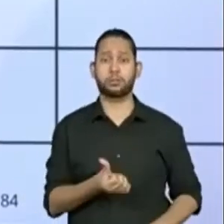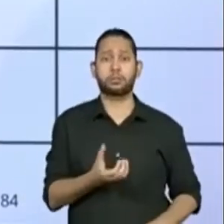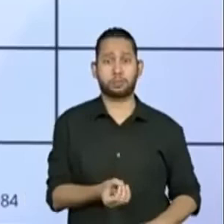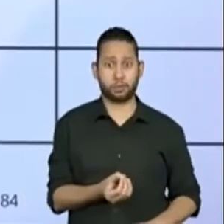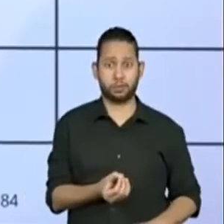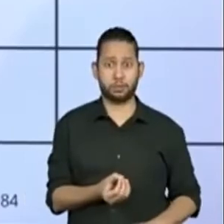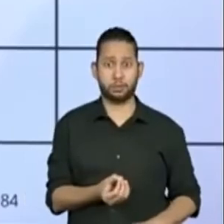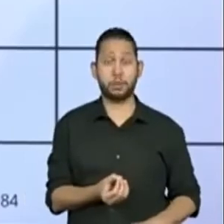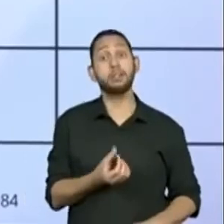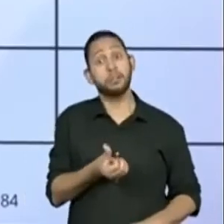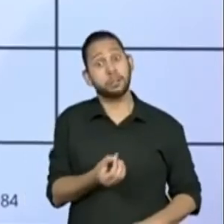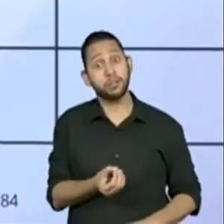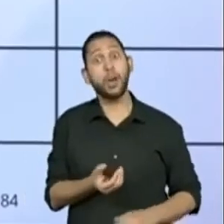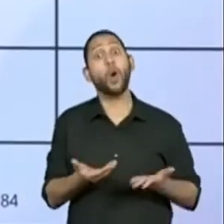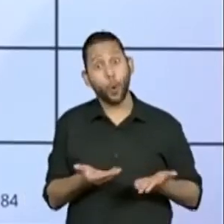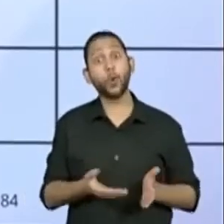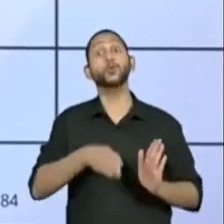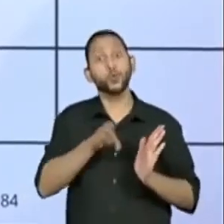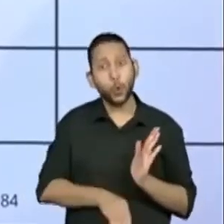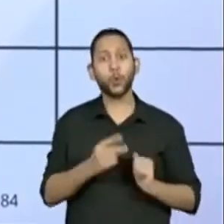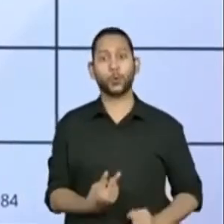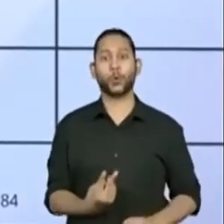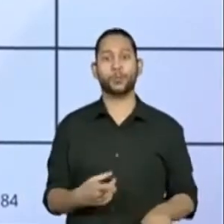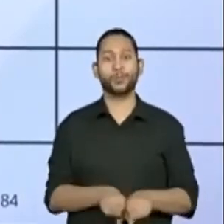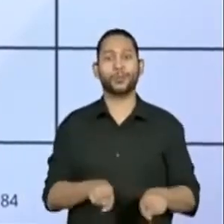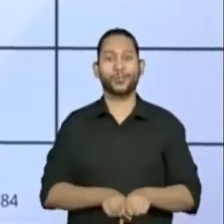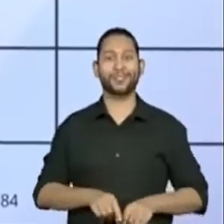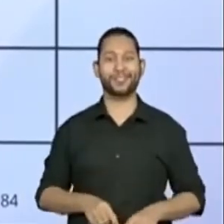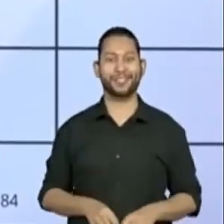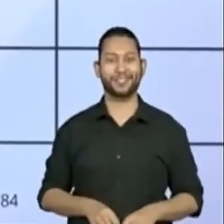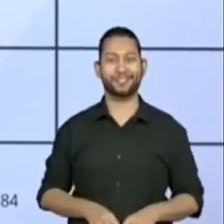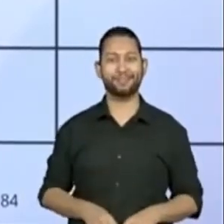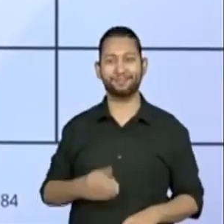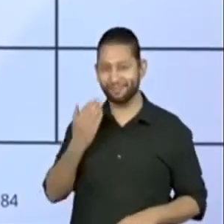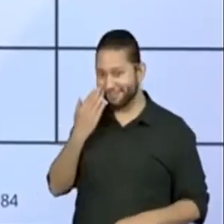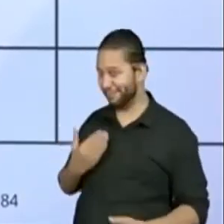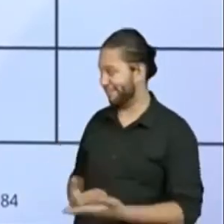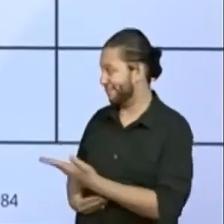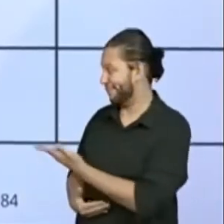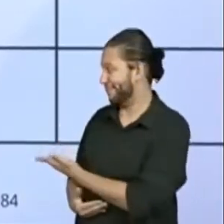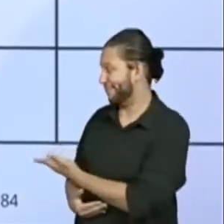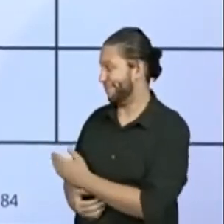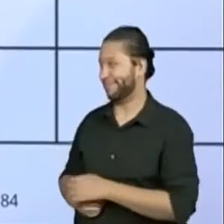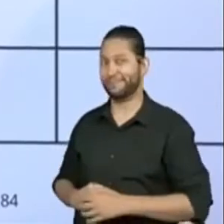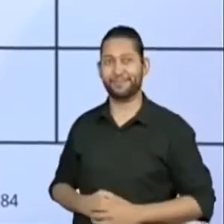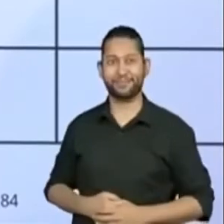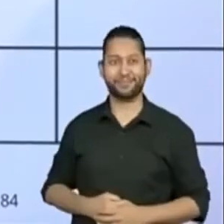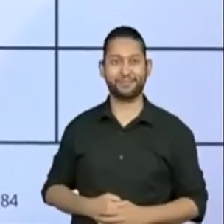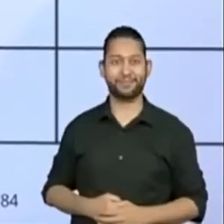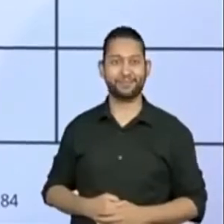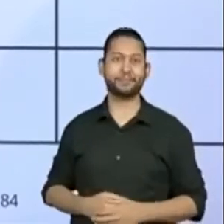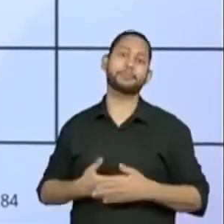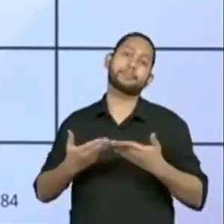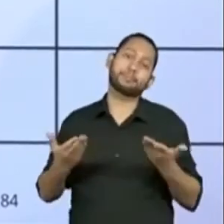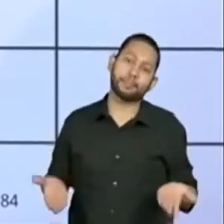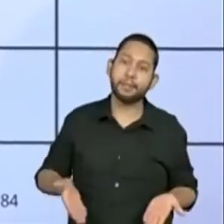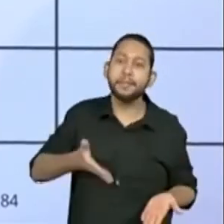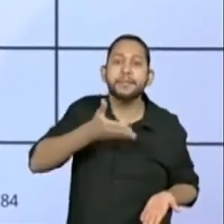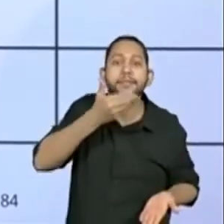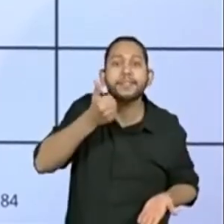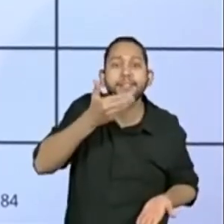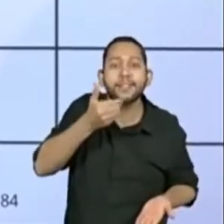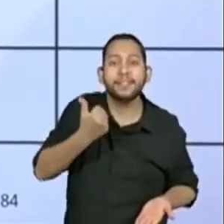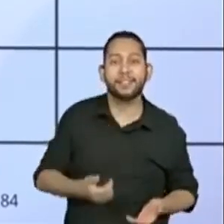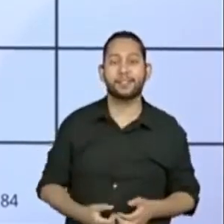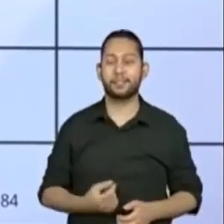160 eu vou tirar 2 Tá certo menos dois Agora sim